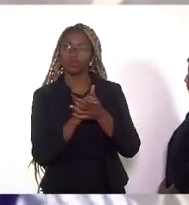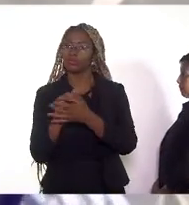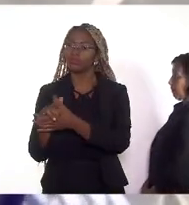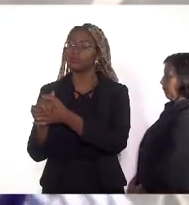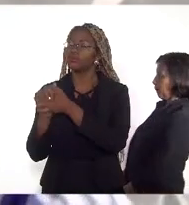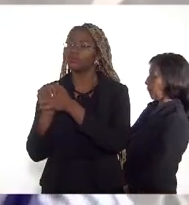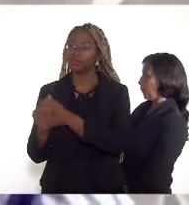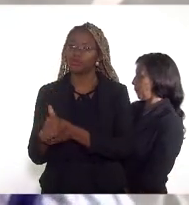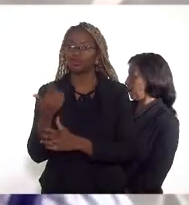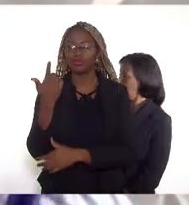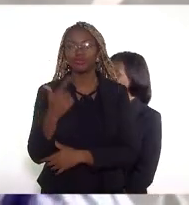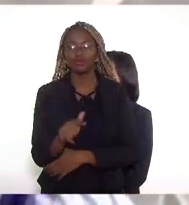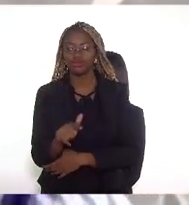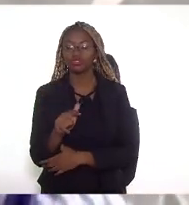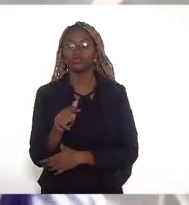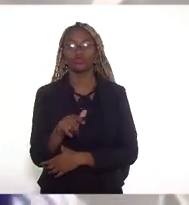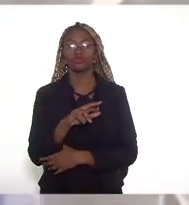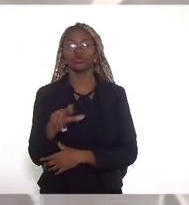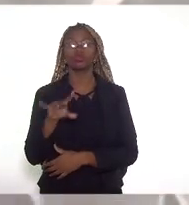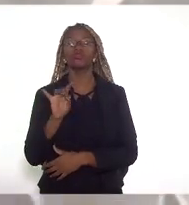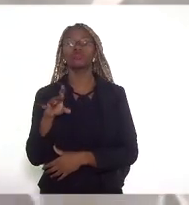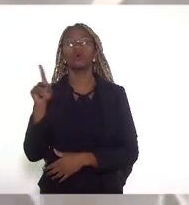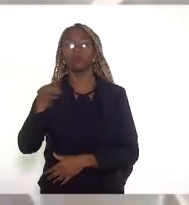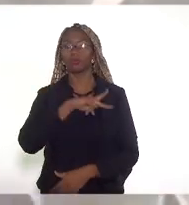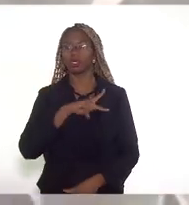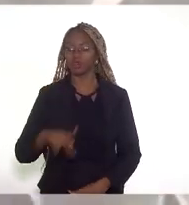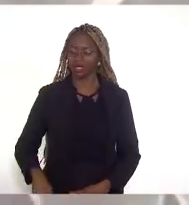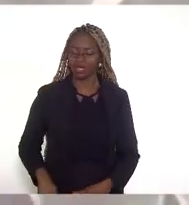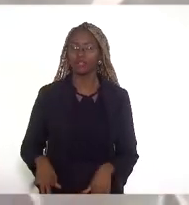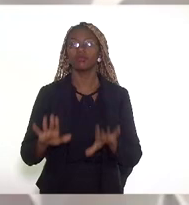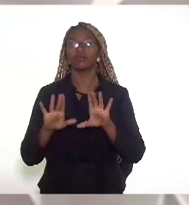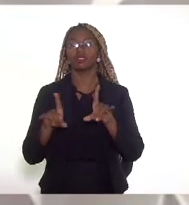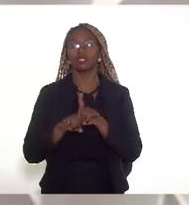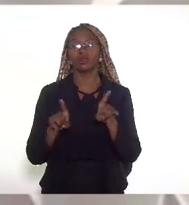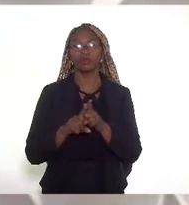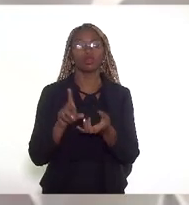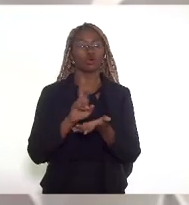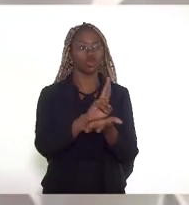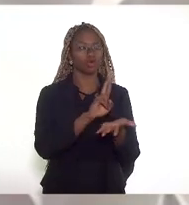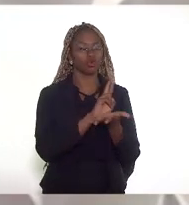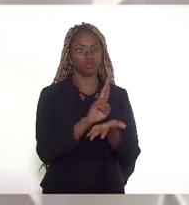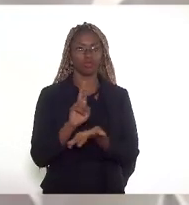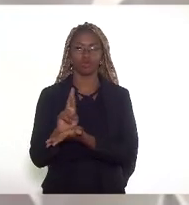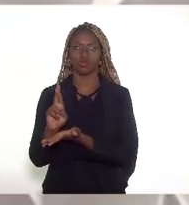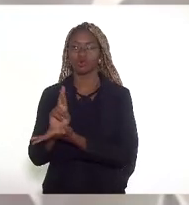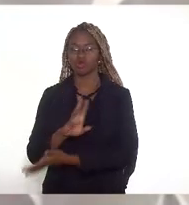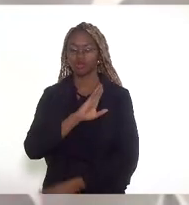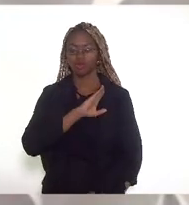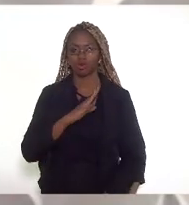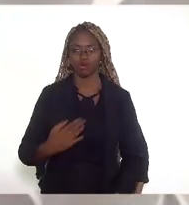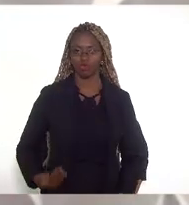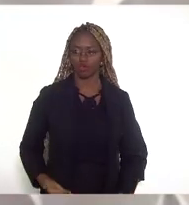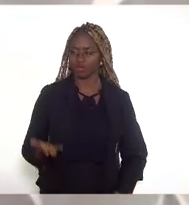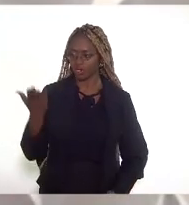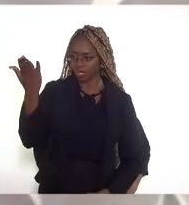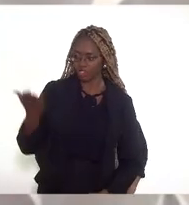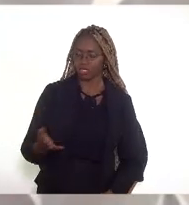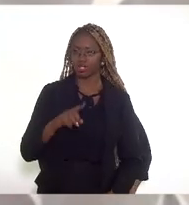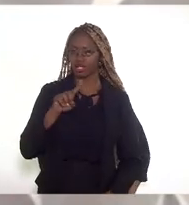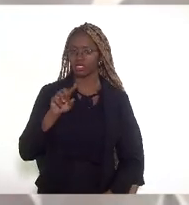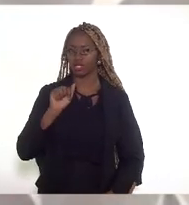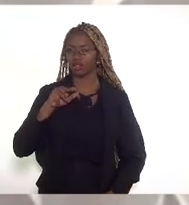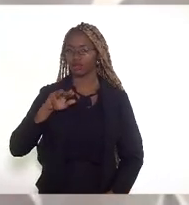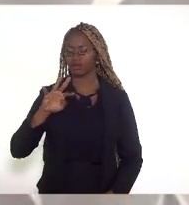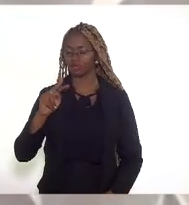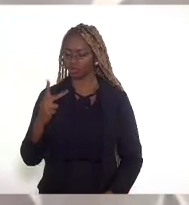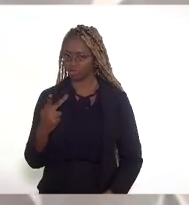vez não só o nosso presidente, mas também os representantes do governo na figura do Dr. Zamit, e dizer para o